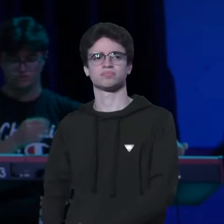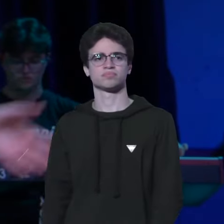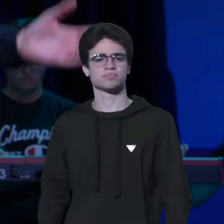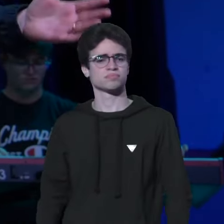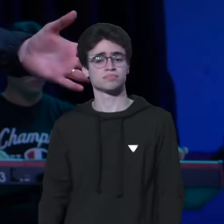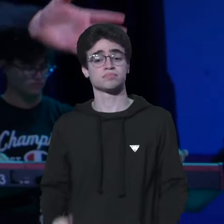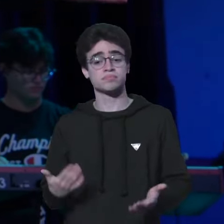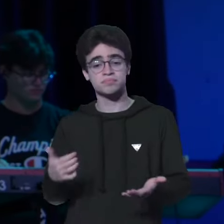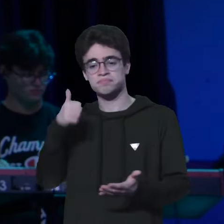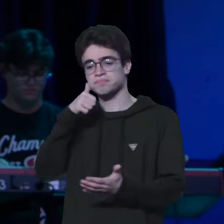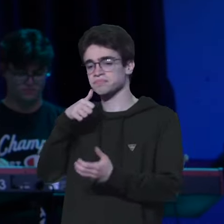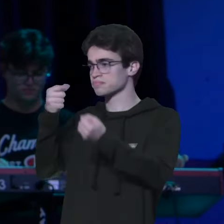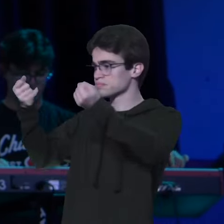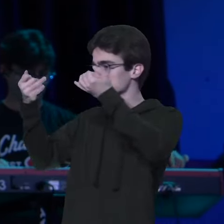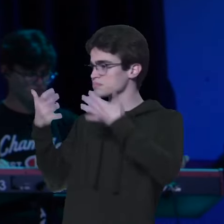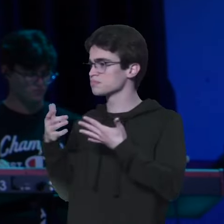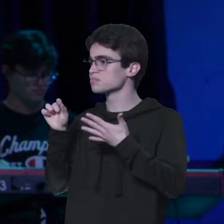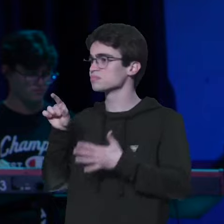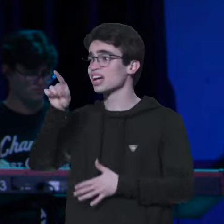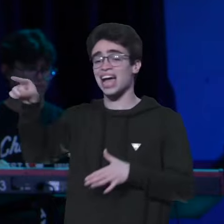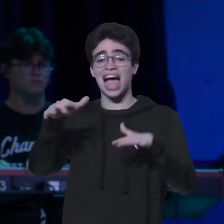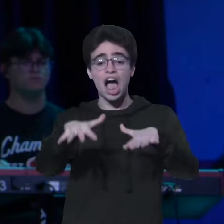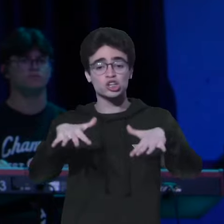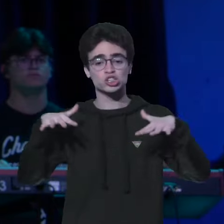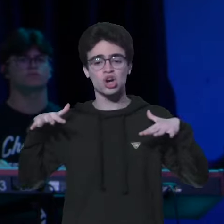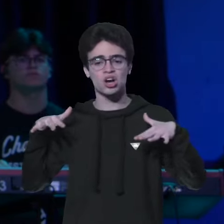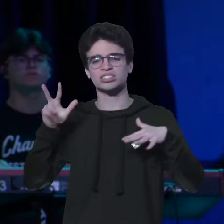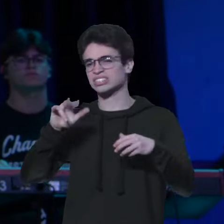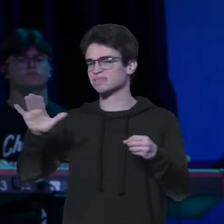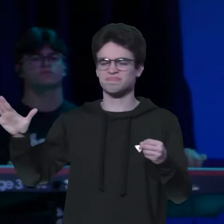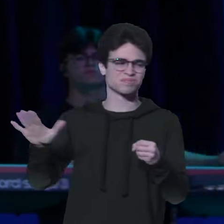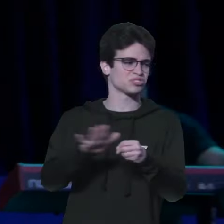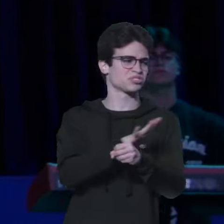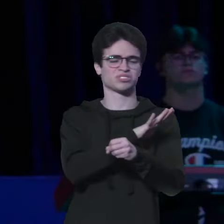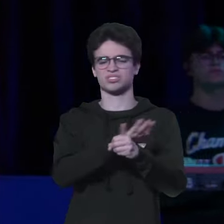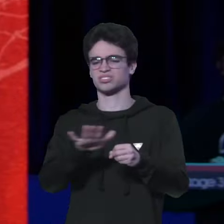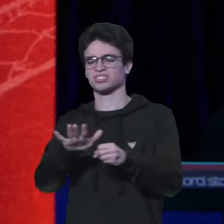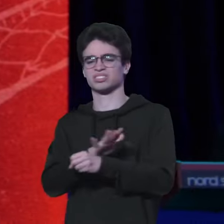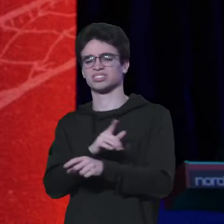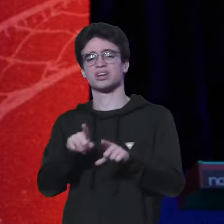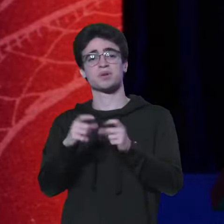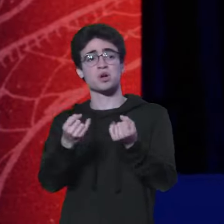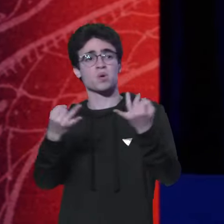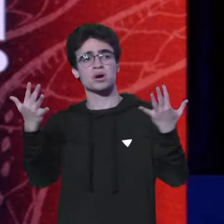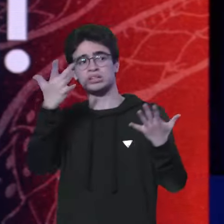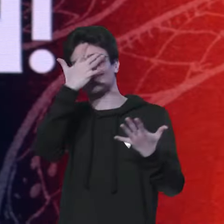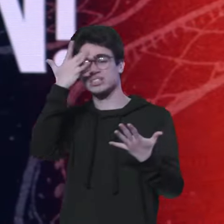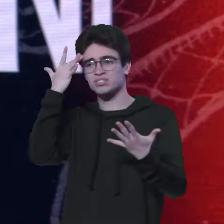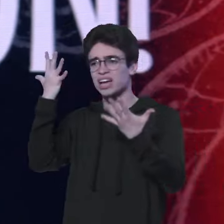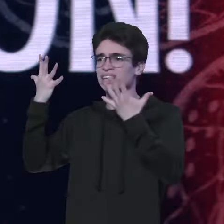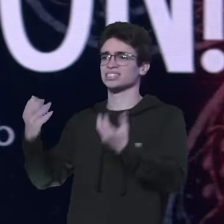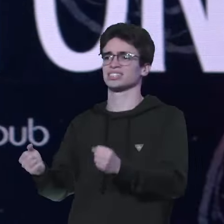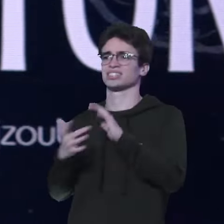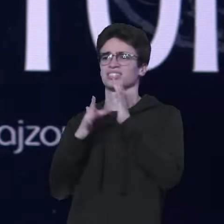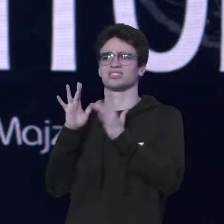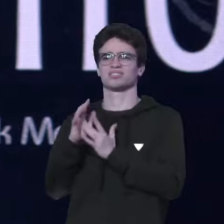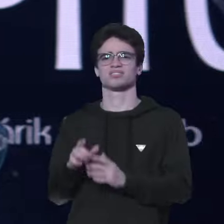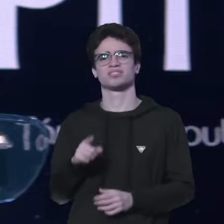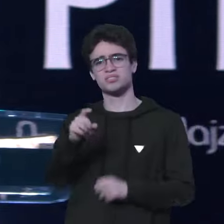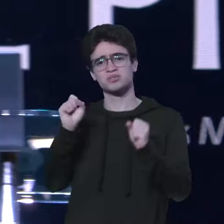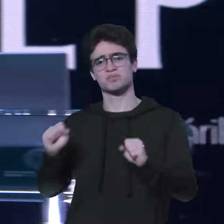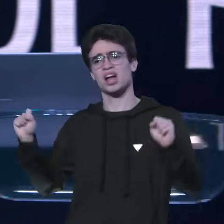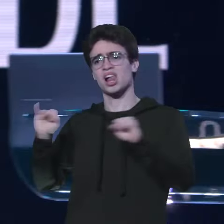E aí ela me contou que o auditório daquele colégio ficou lotado e várias pessoas aceitaram a Jesus. Você pode dar um glória